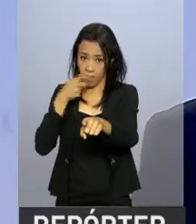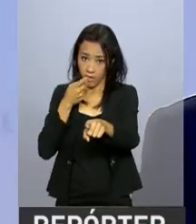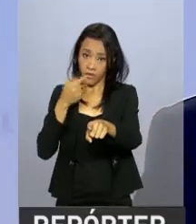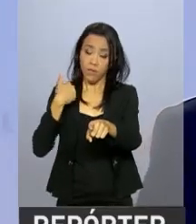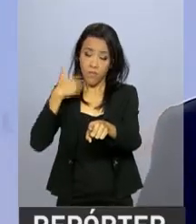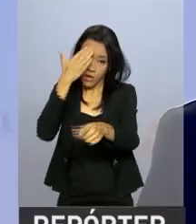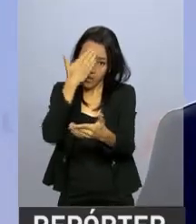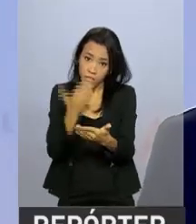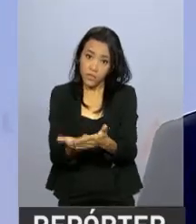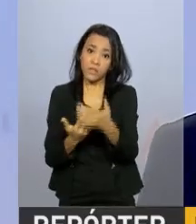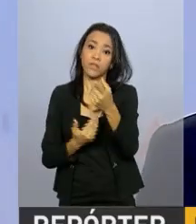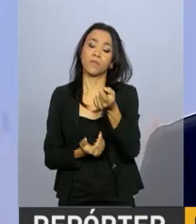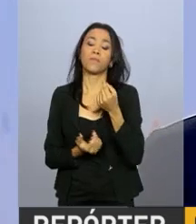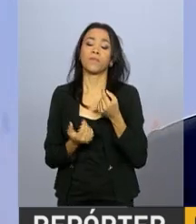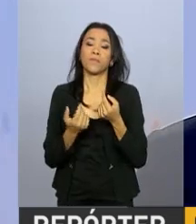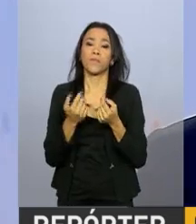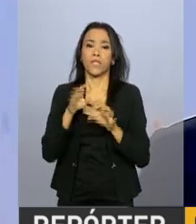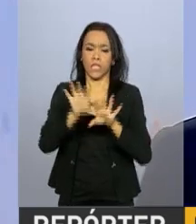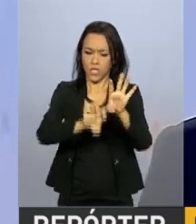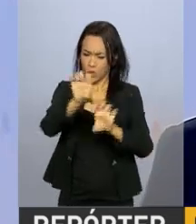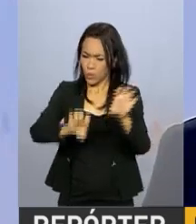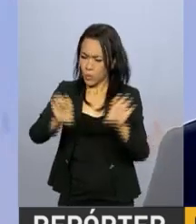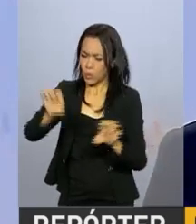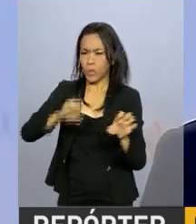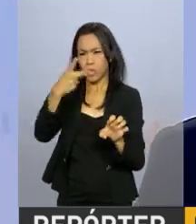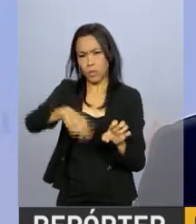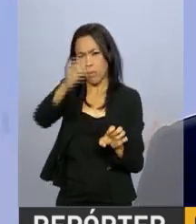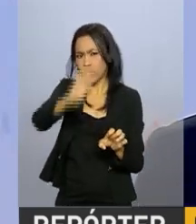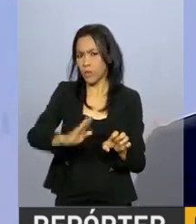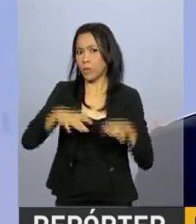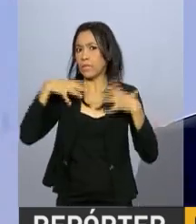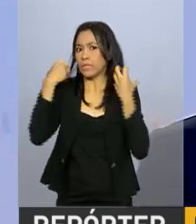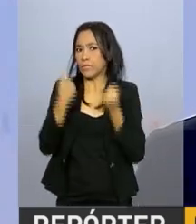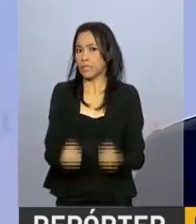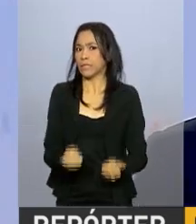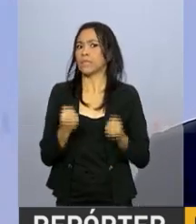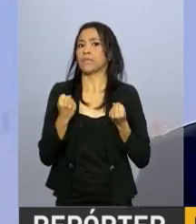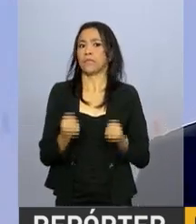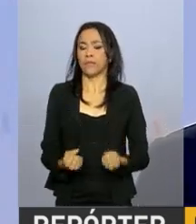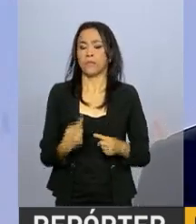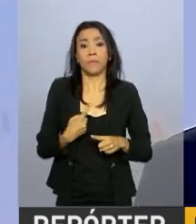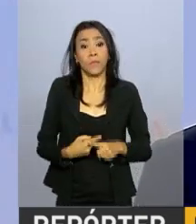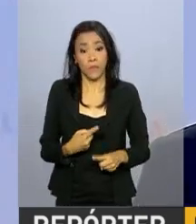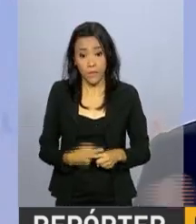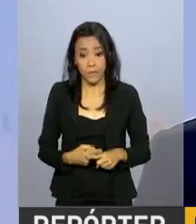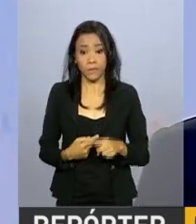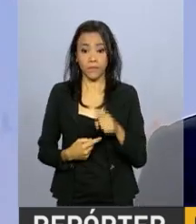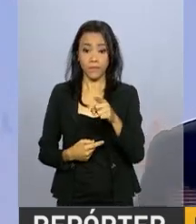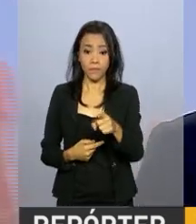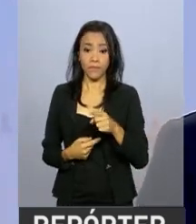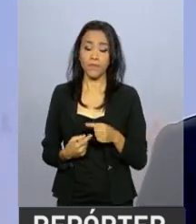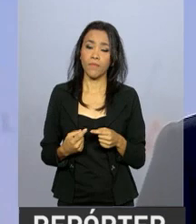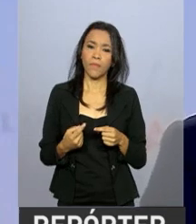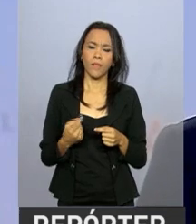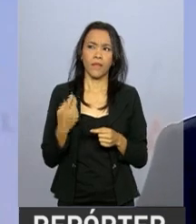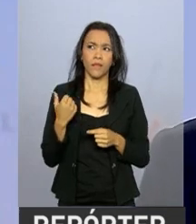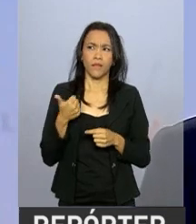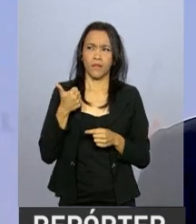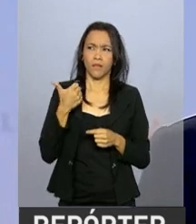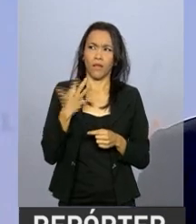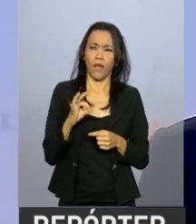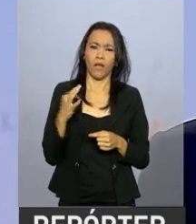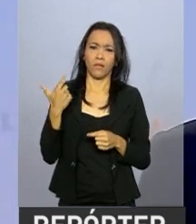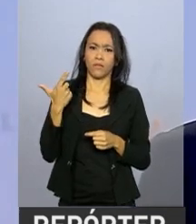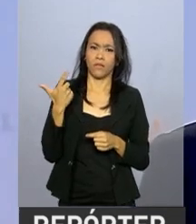para investimento em infraestrutura no Brasil são muito grandes exatamente por o crescimento do país e muitas décadas